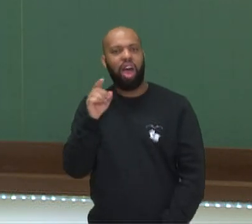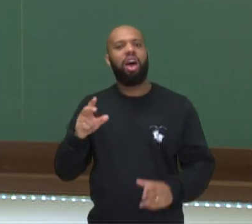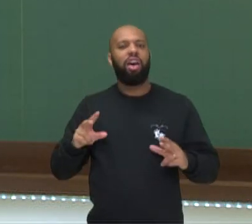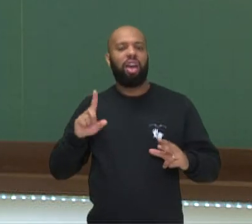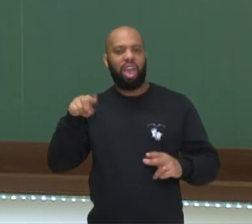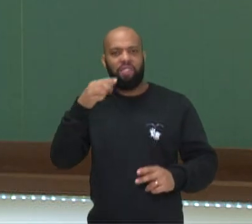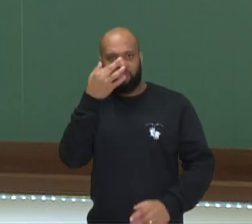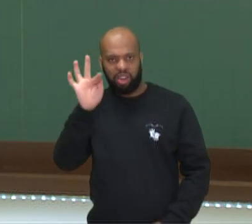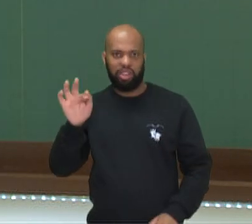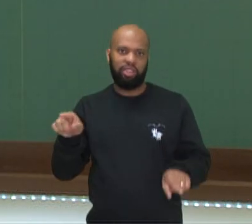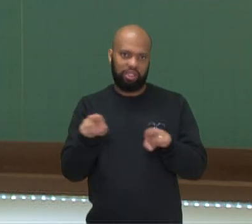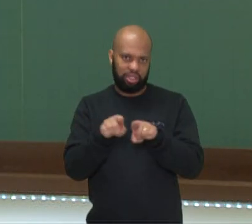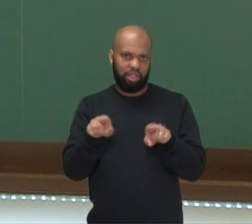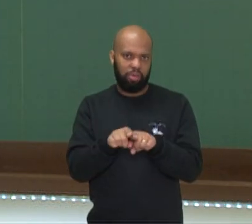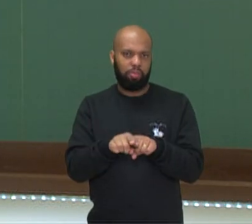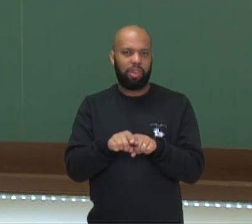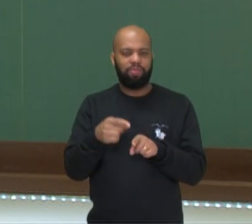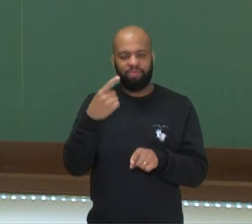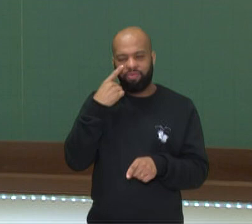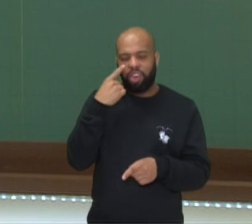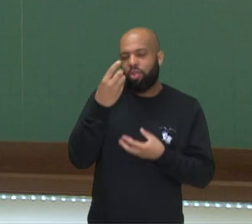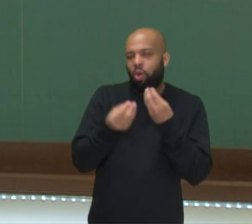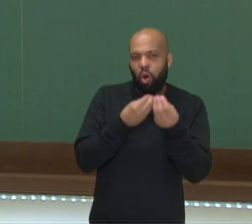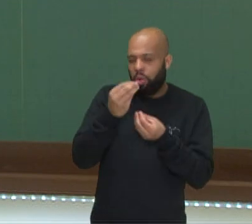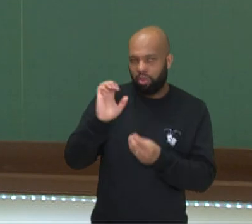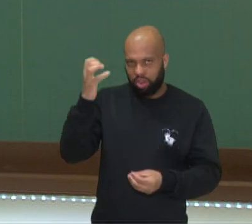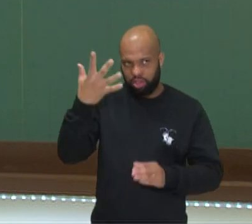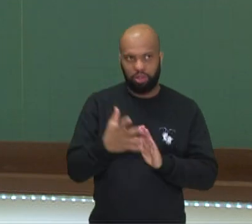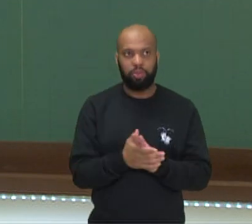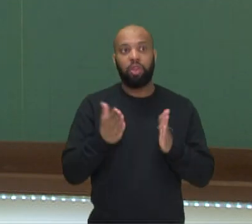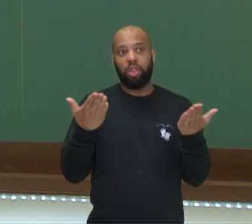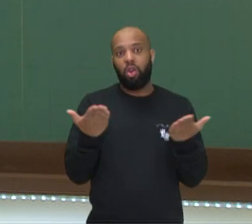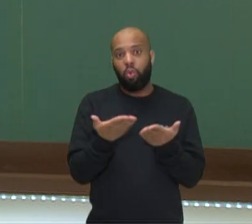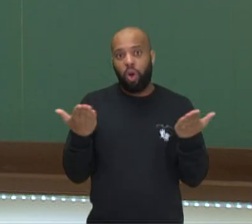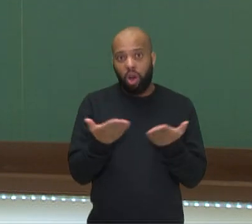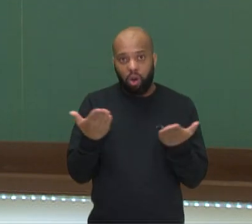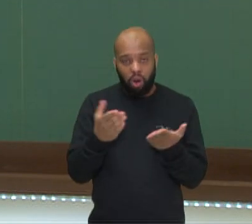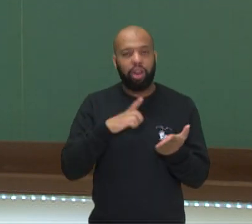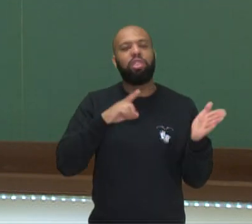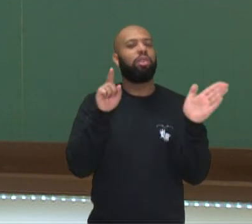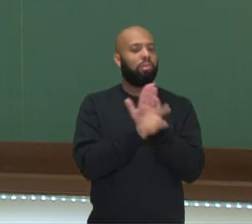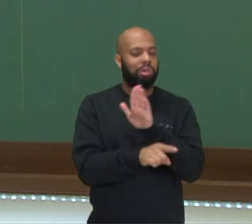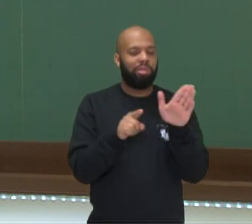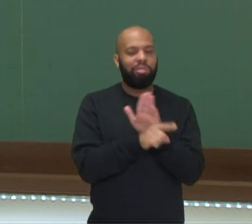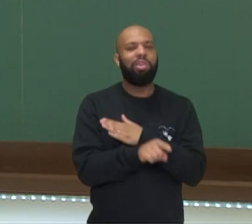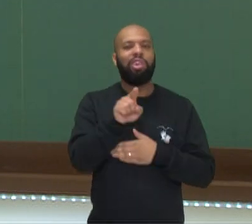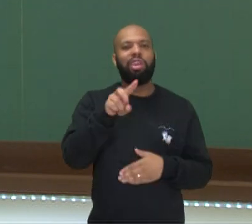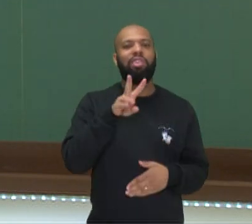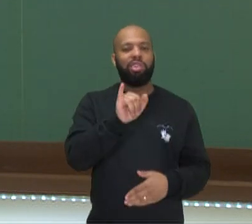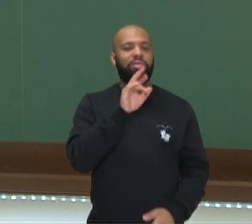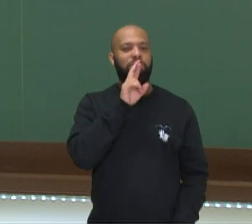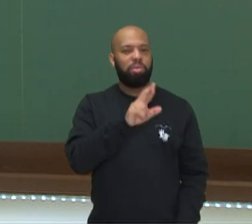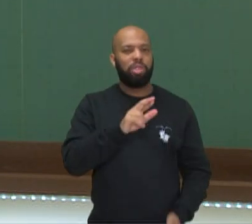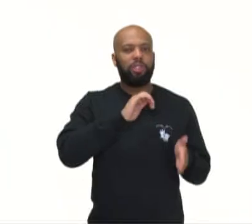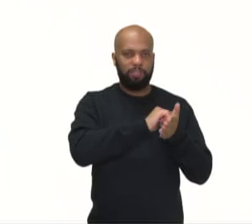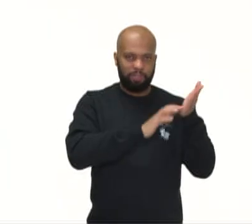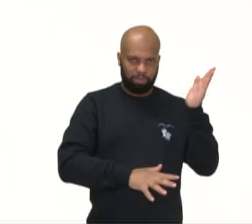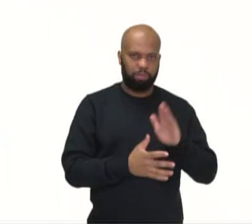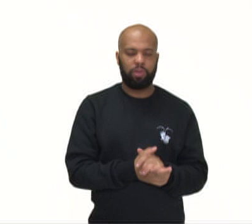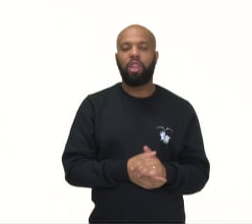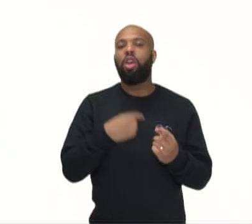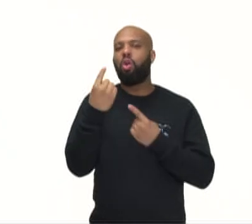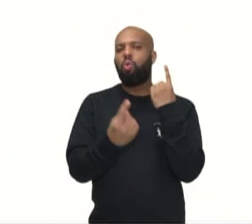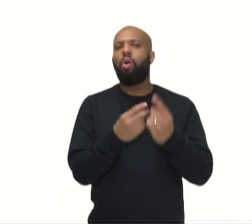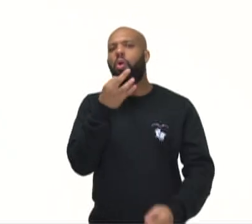Então, uma pausa para a nossa leitura, né? A gente leu essa introdução e uma perguntinha, uma atividade para vocês. Qual